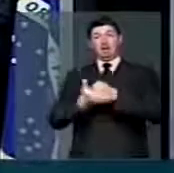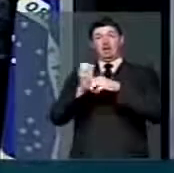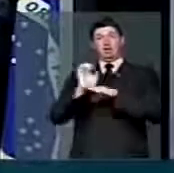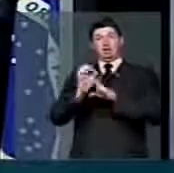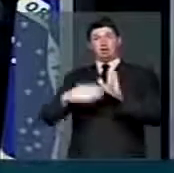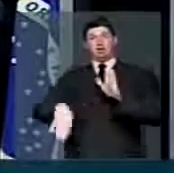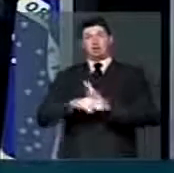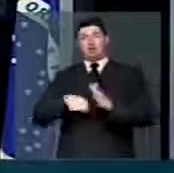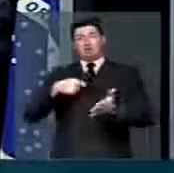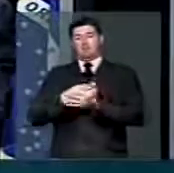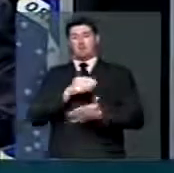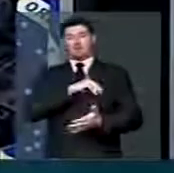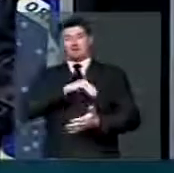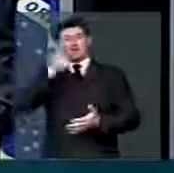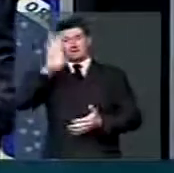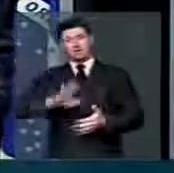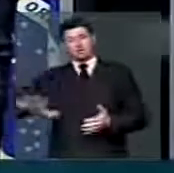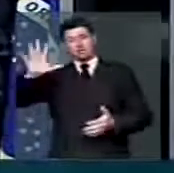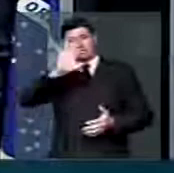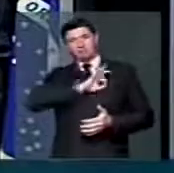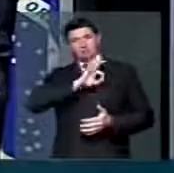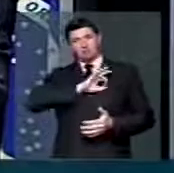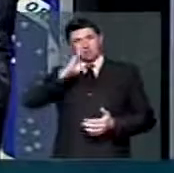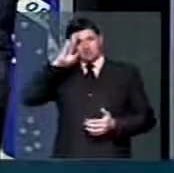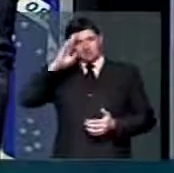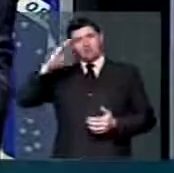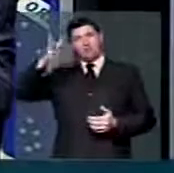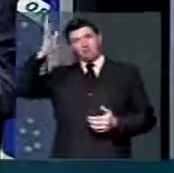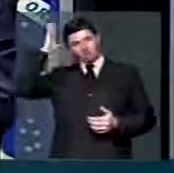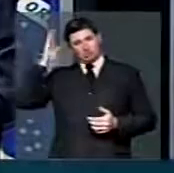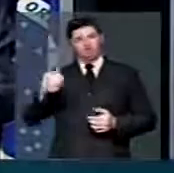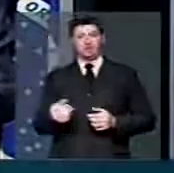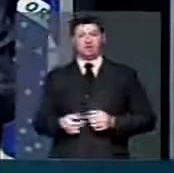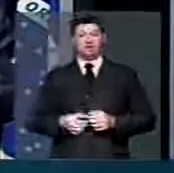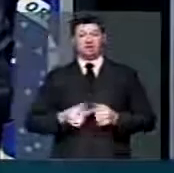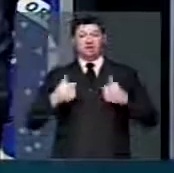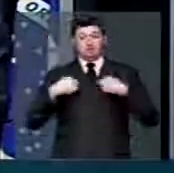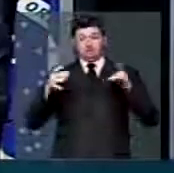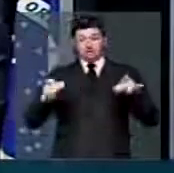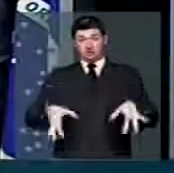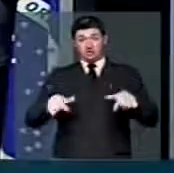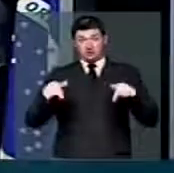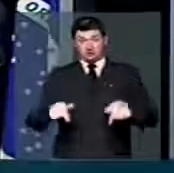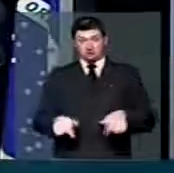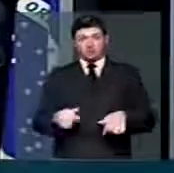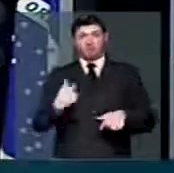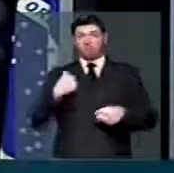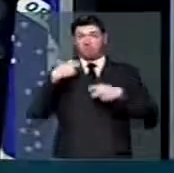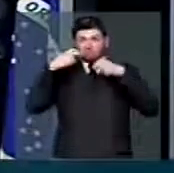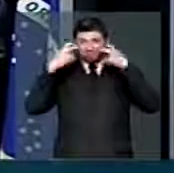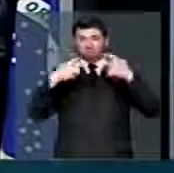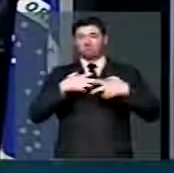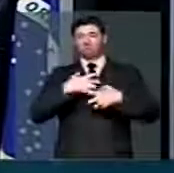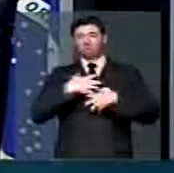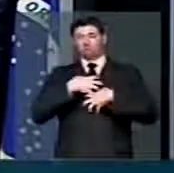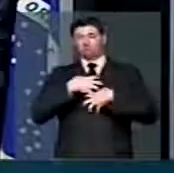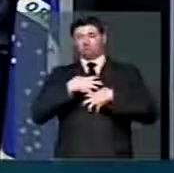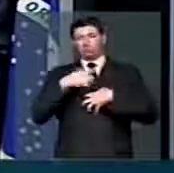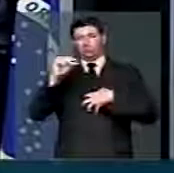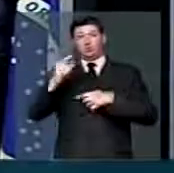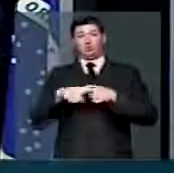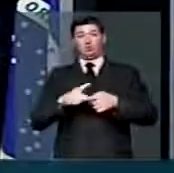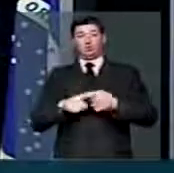estados e pagar o piso nacional dos policiais e bombeiros. Saio daqui, talvez um pouco frustrado, por não